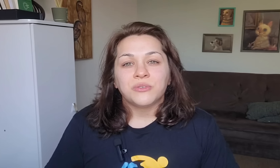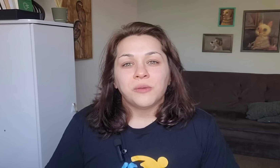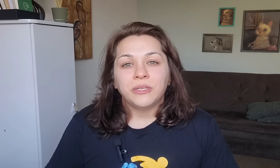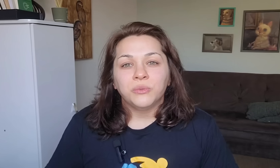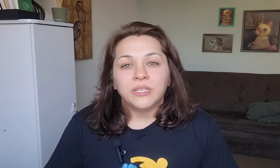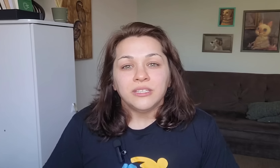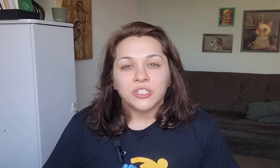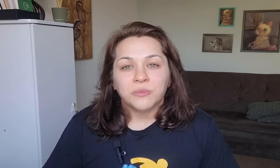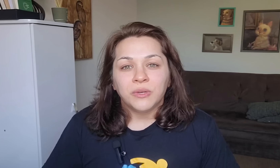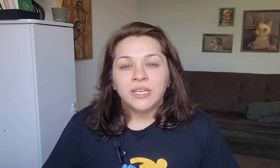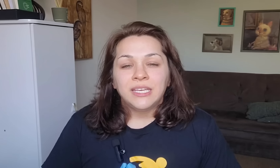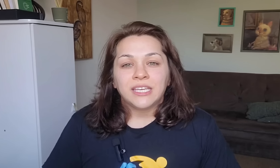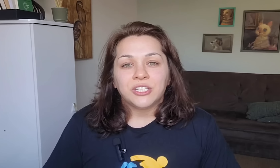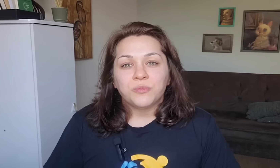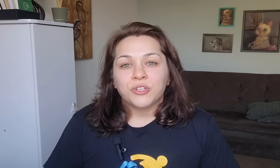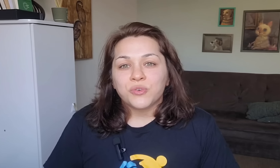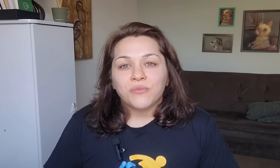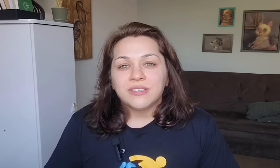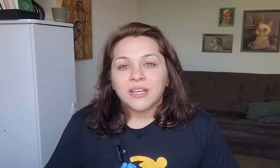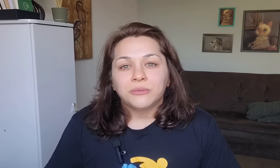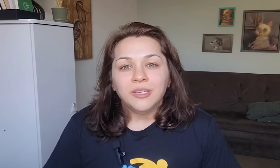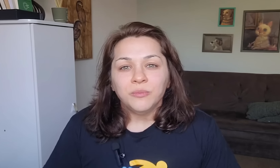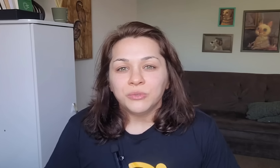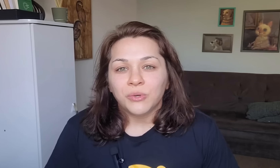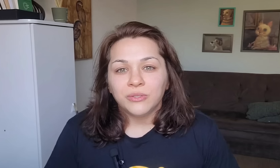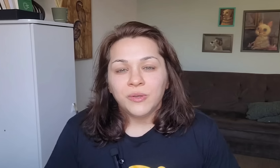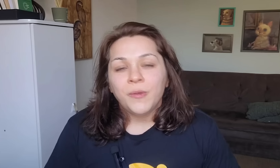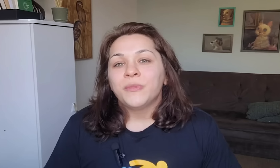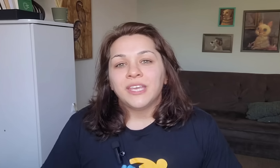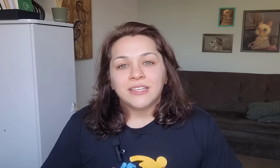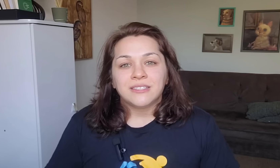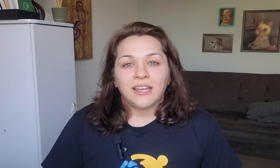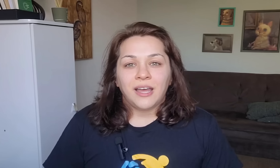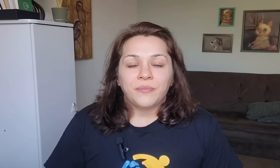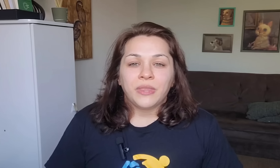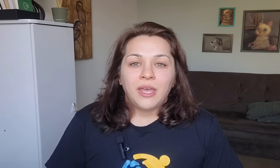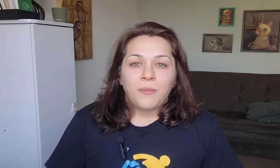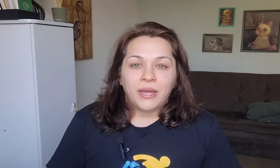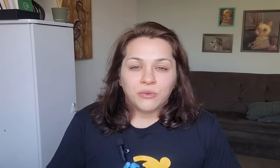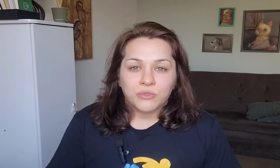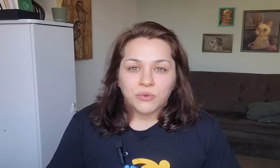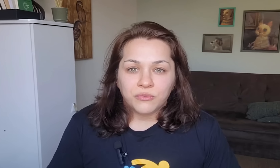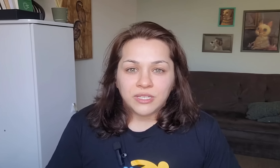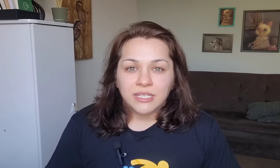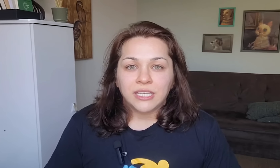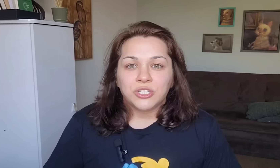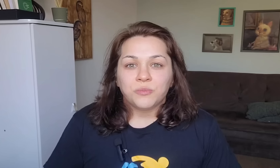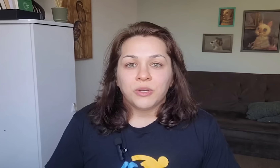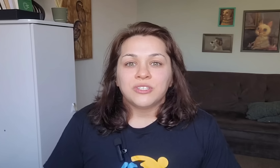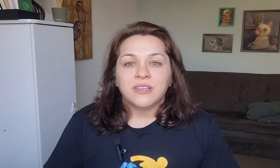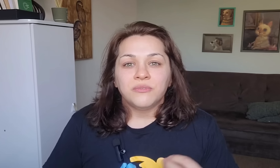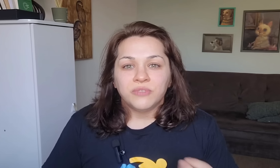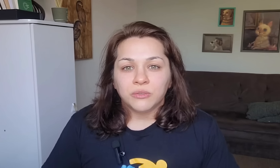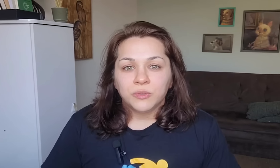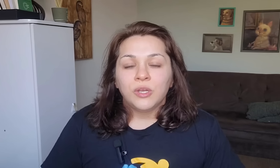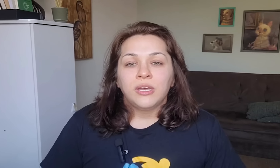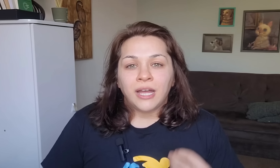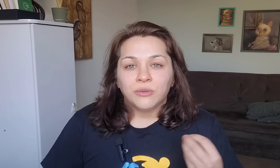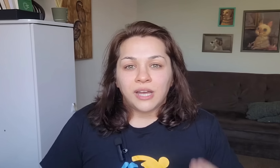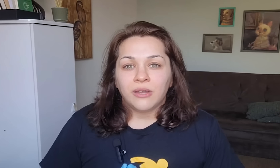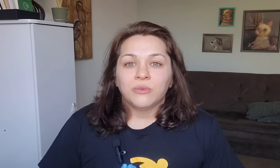ter um relacionamento íntimo, que a gente pode conversar o tempo todo, que Ele está lá para nos ouvir e que a gente pode